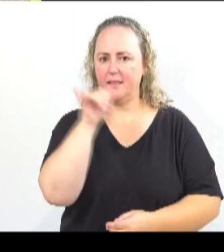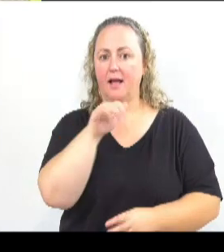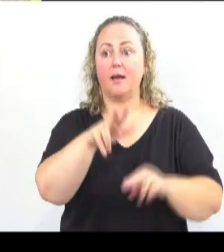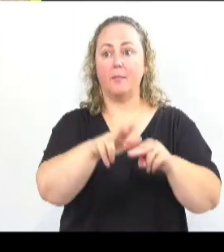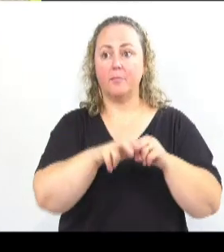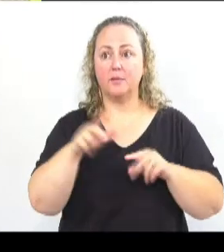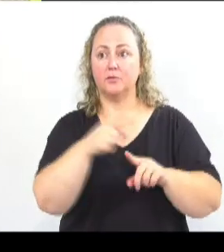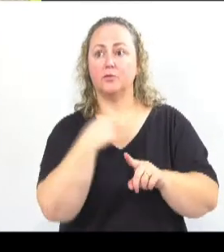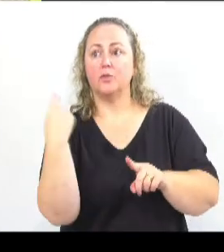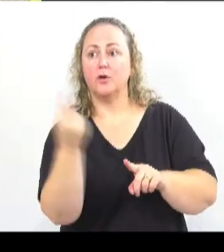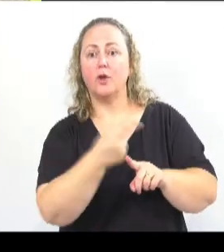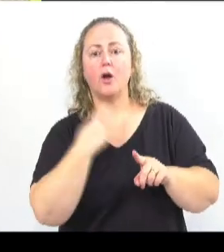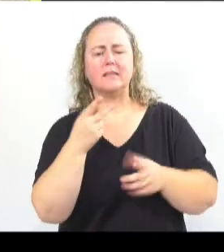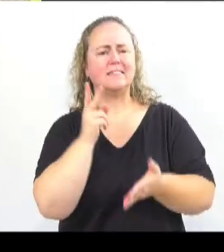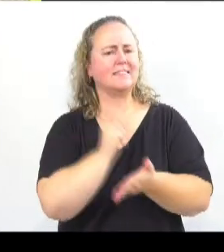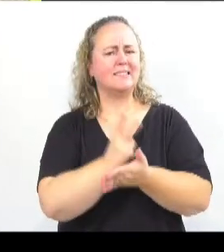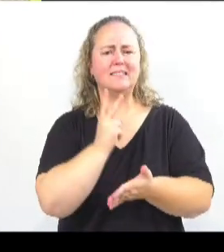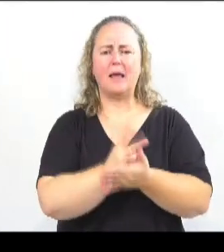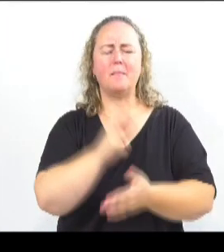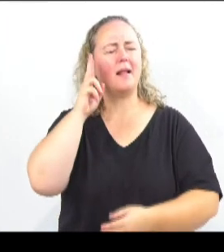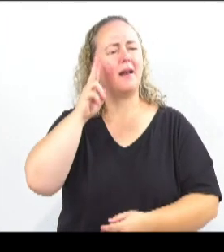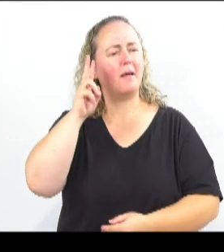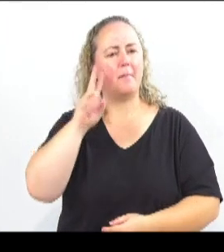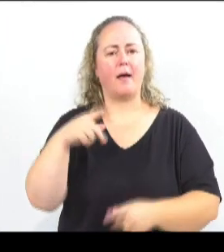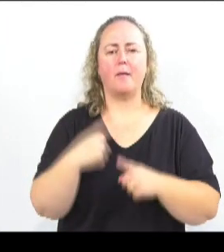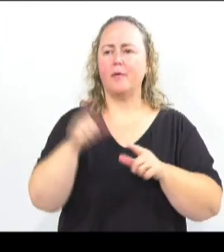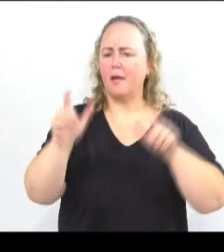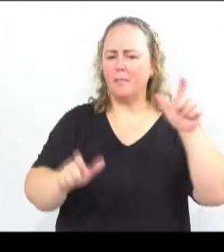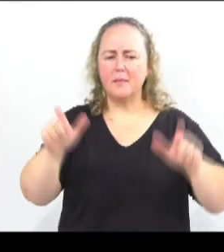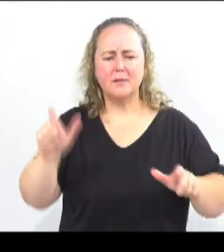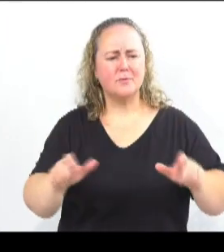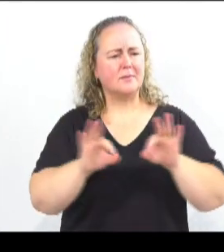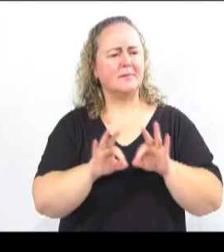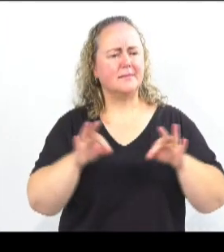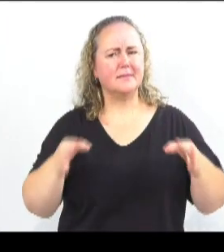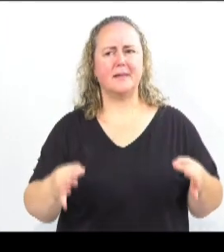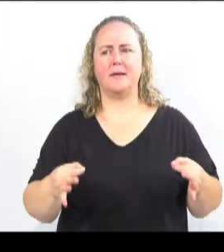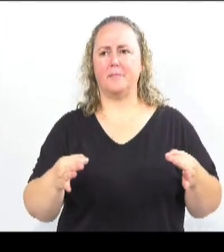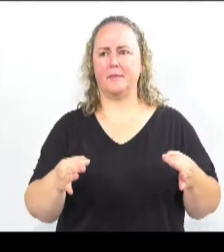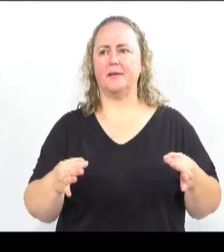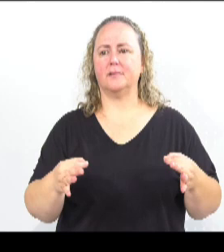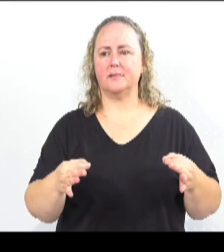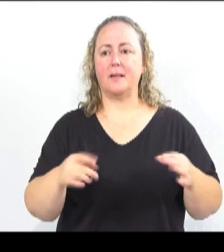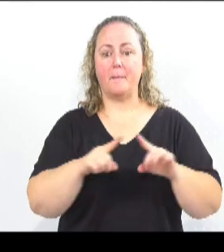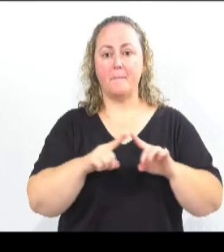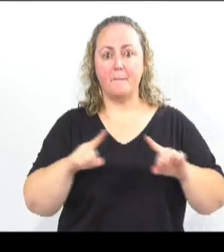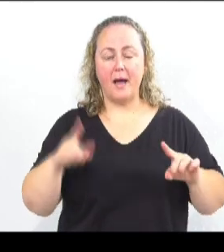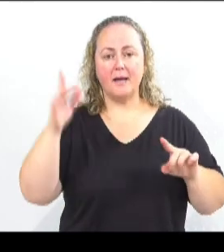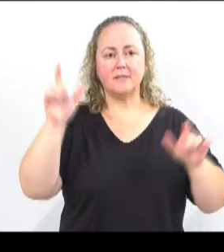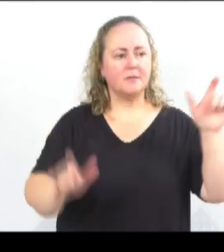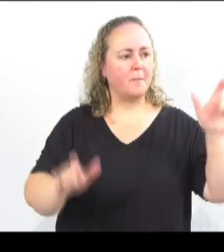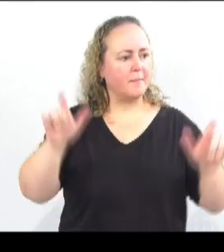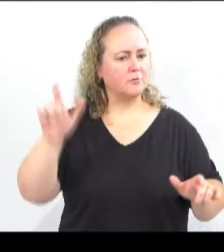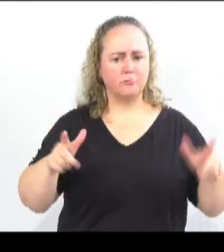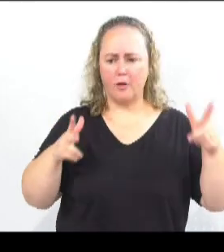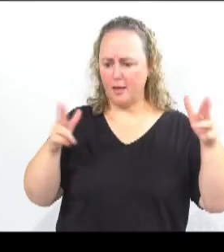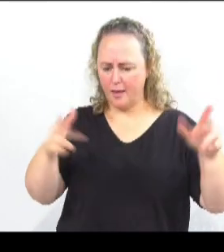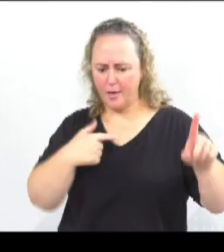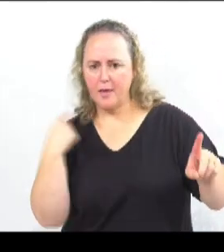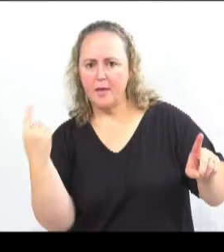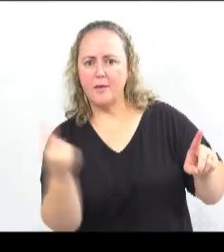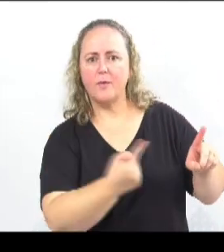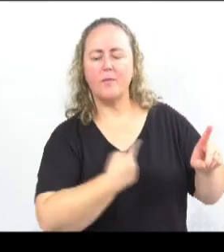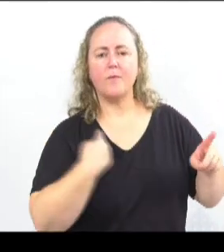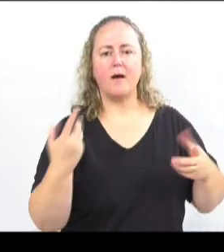render homenagens a esses expedicionários, gente simples, que eram gente igual a gente, ítalo e